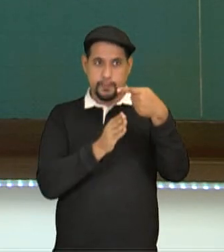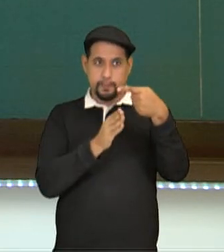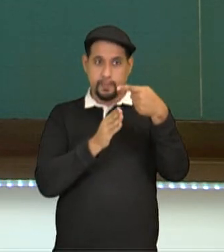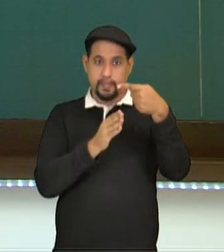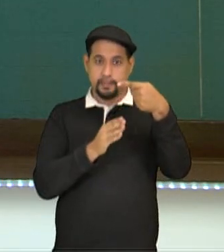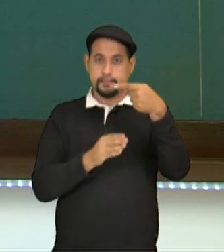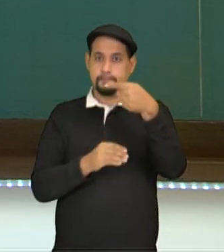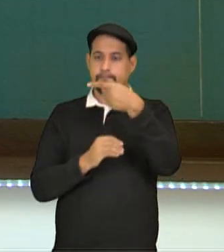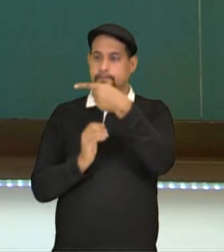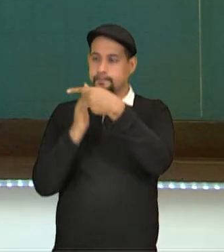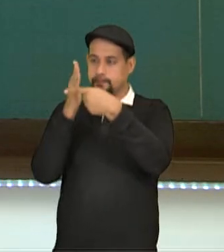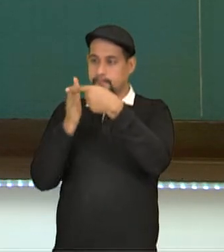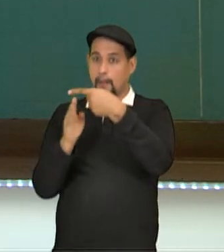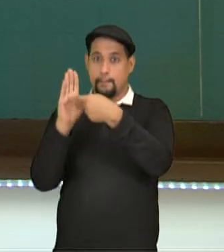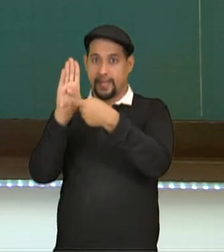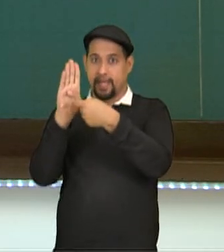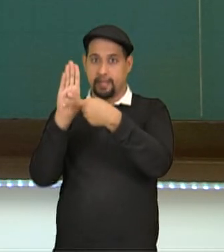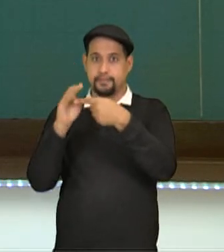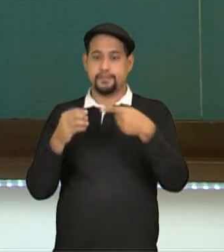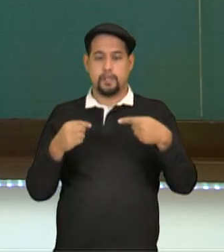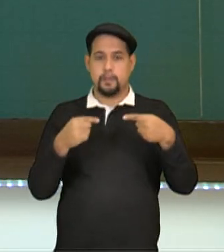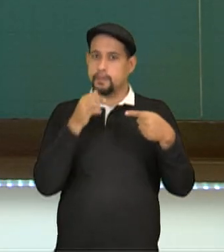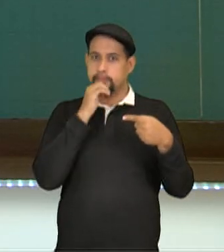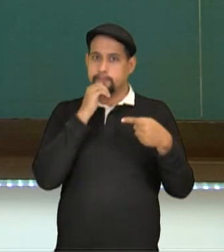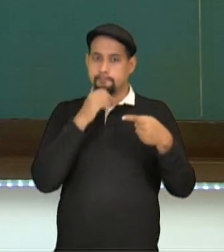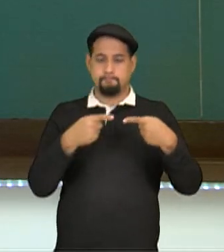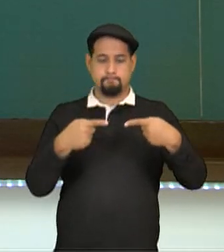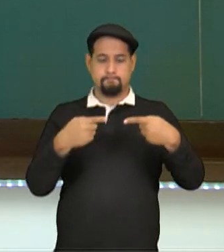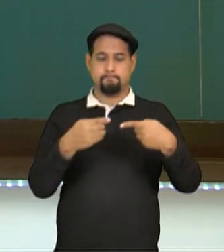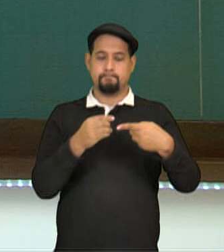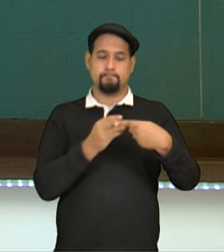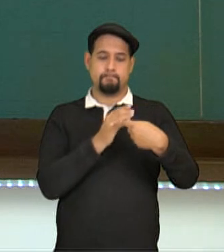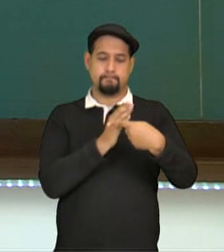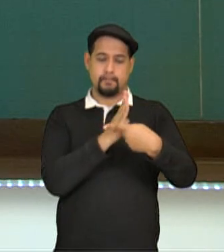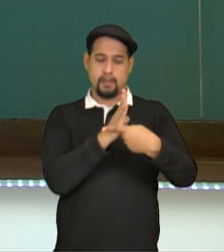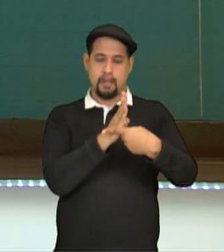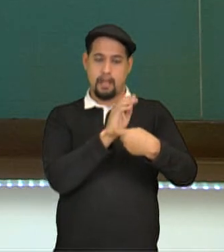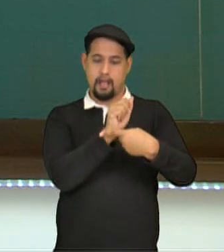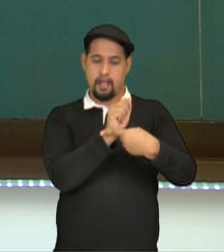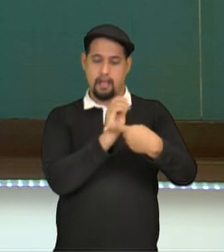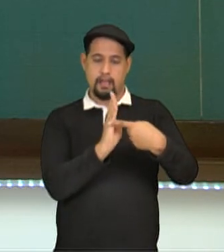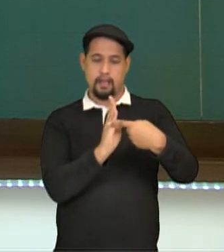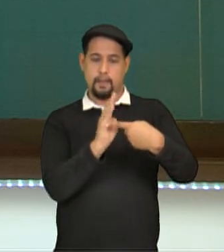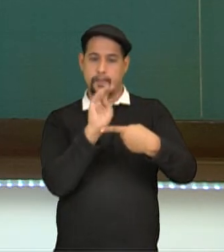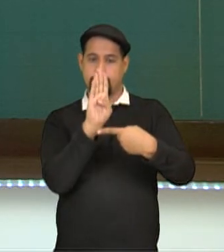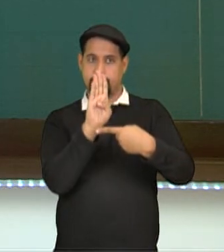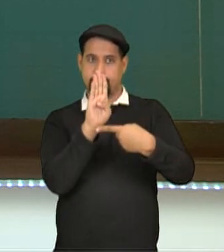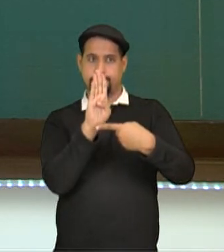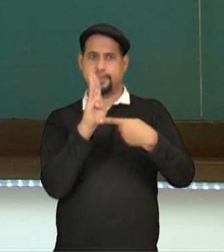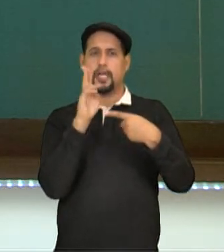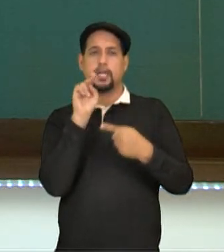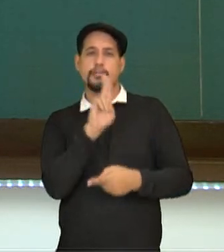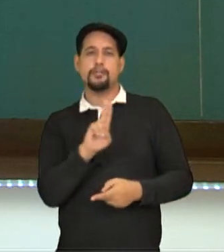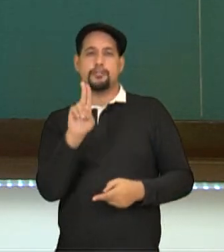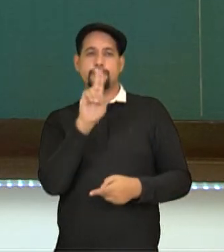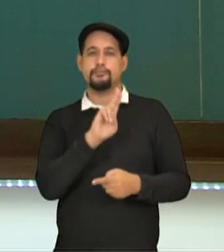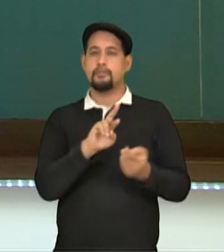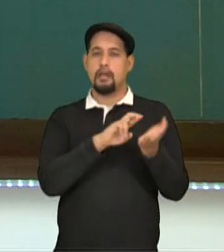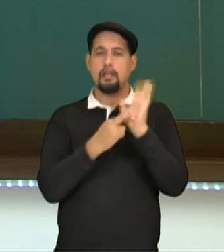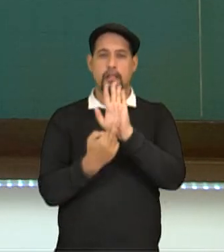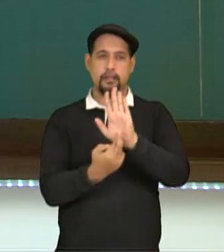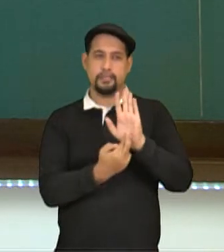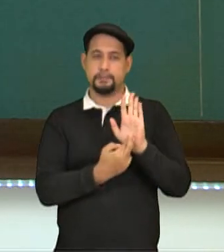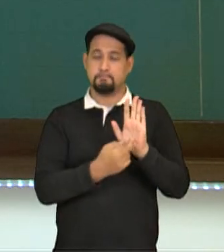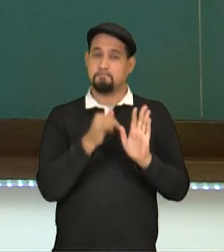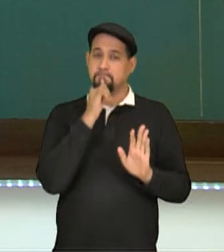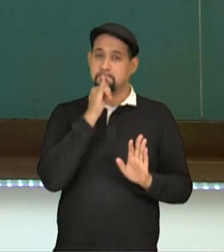tenho o ponto B. Então quer dizer que a reta passa pelo ponto AB. E aí a gente pode usar essa representação aqui, ó.